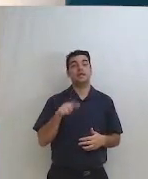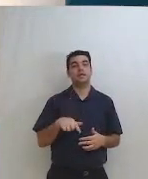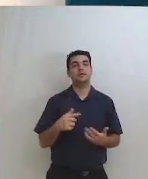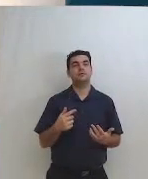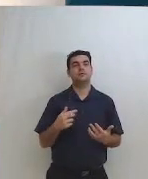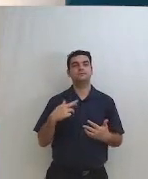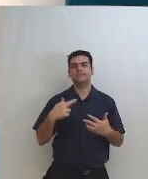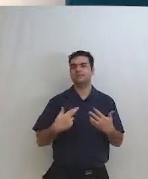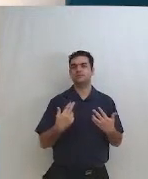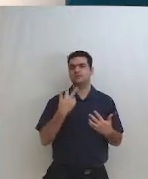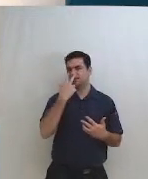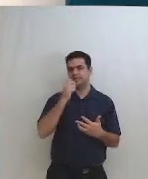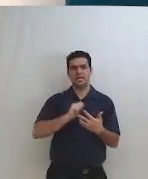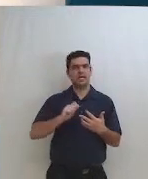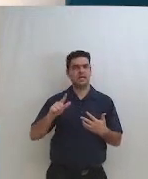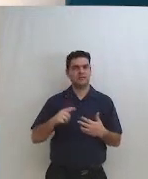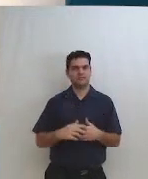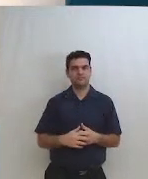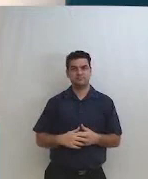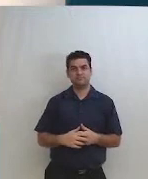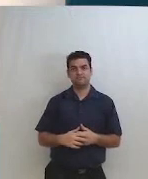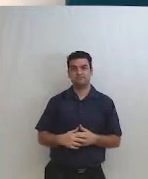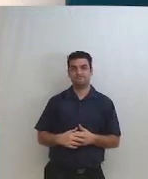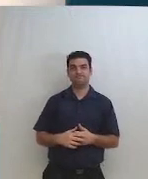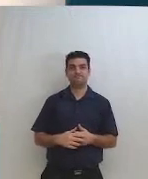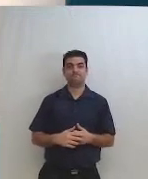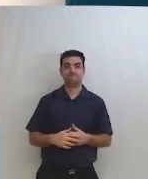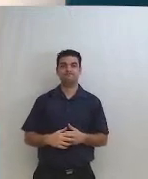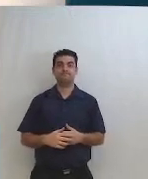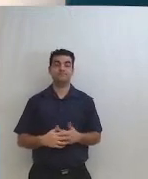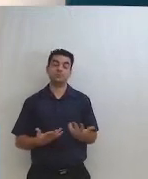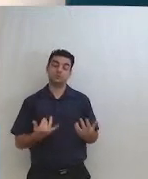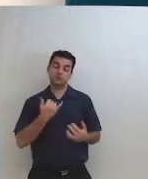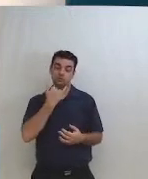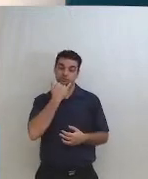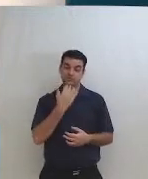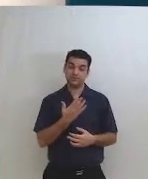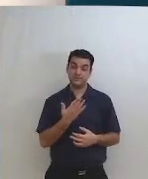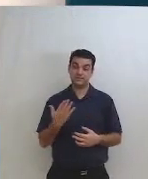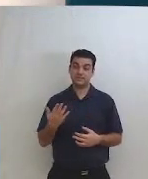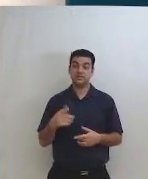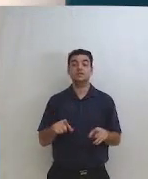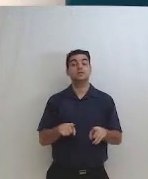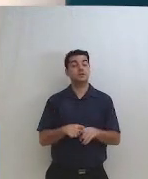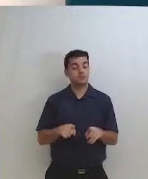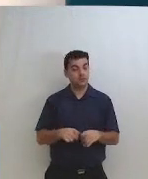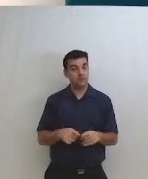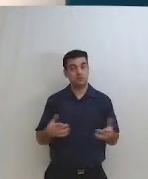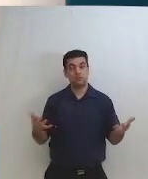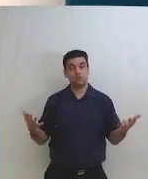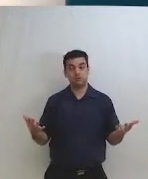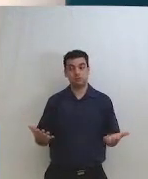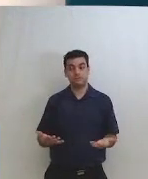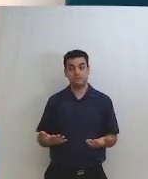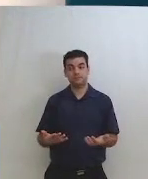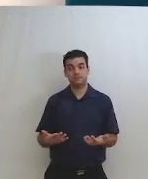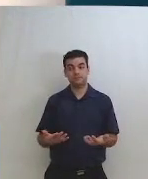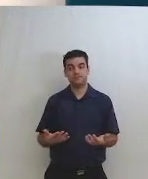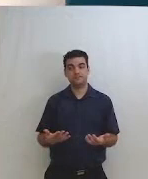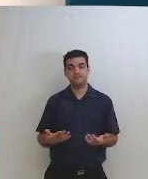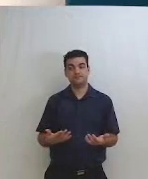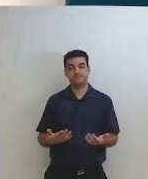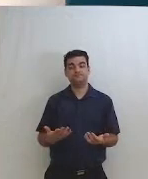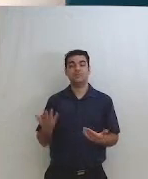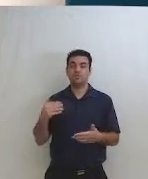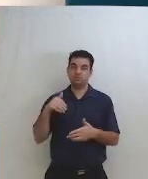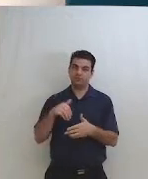agravo. Então, na verdade, com todas as vênias, inclusive agora com o voto de Vossa